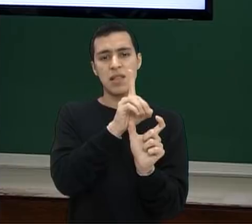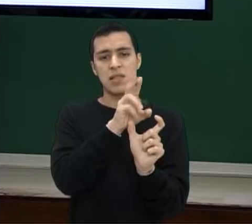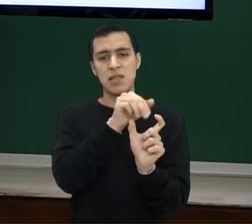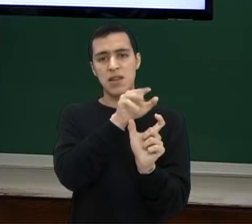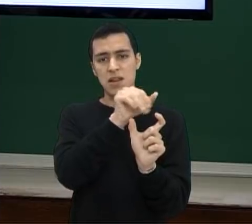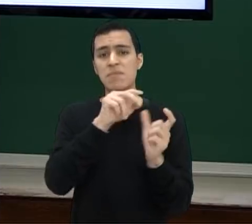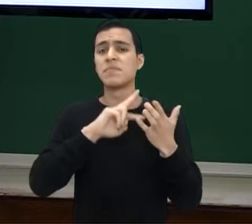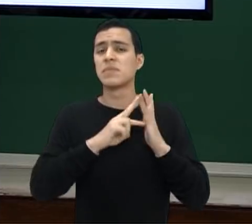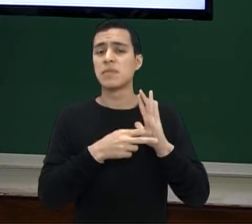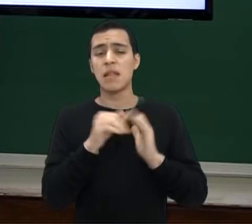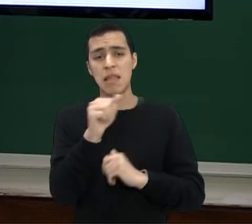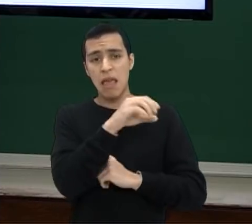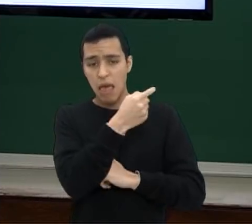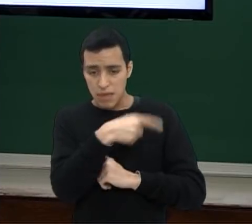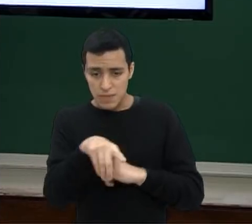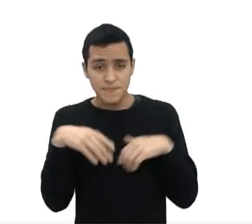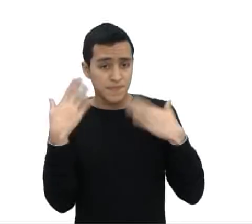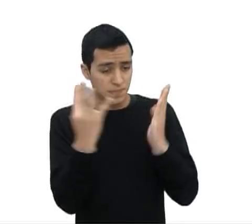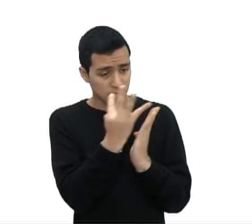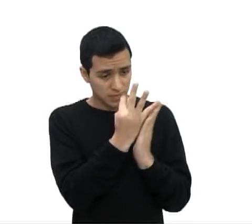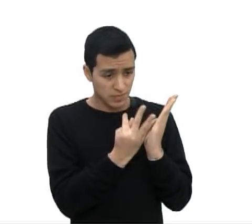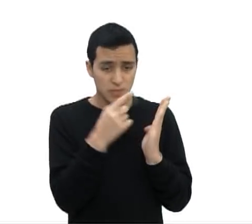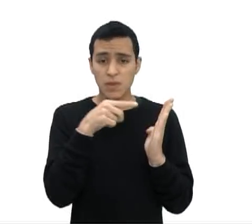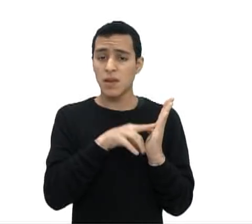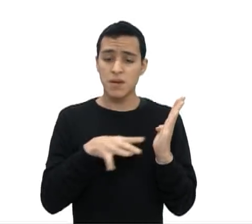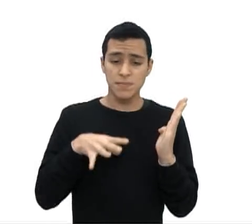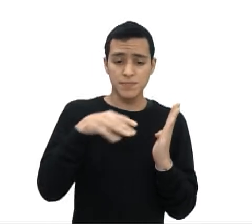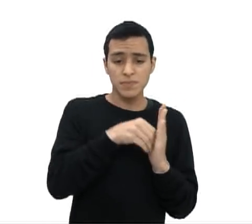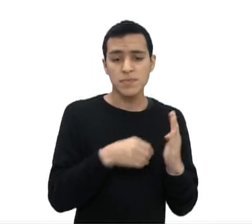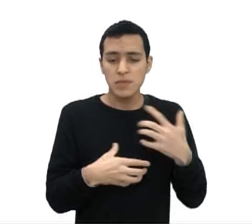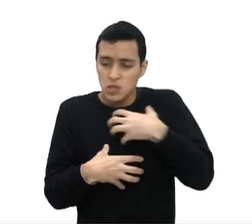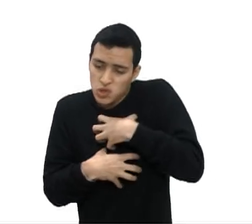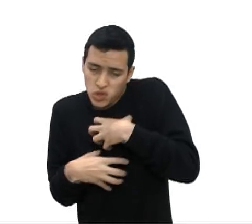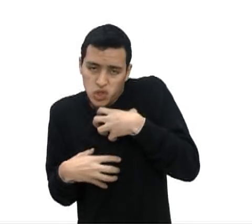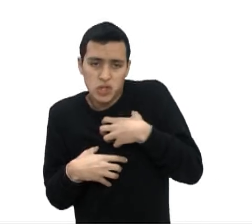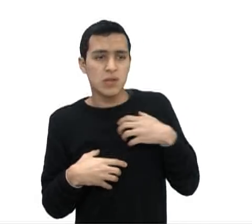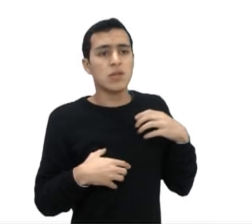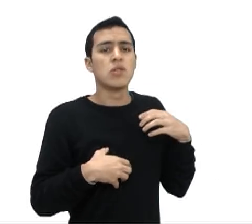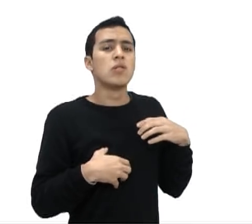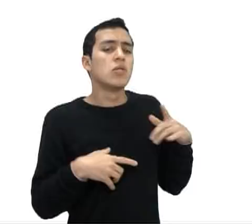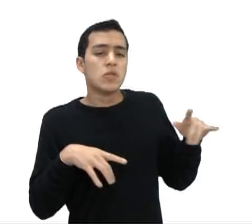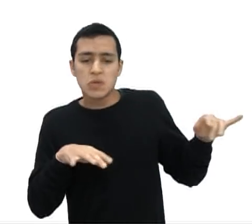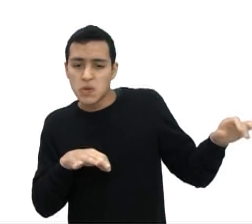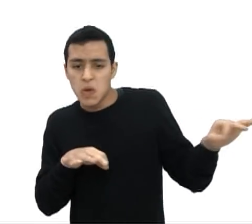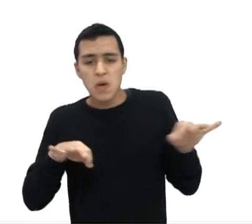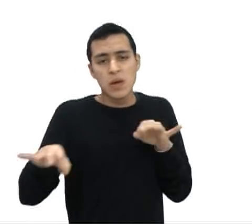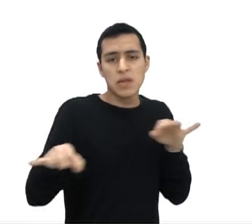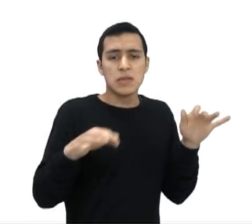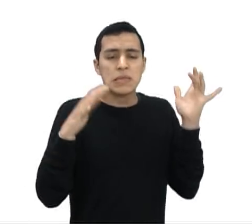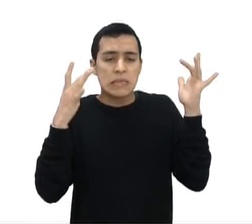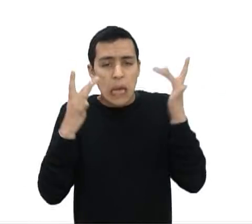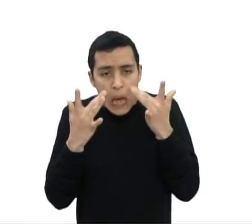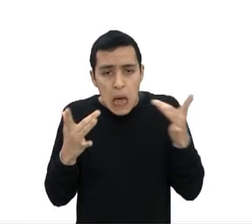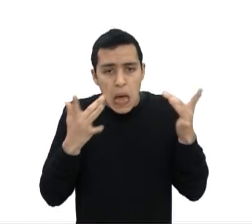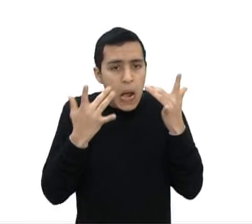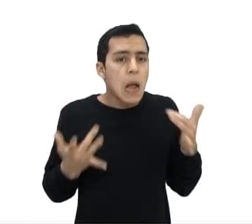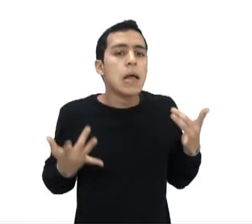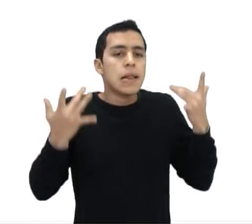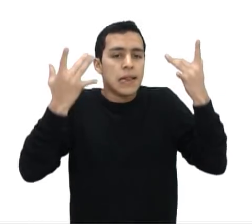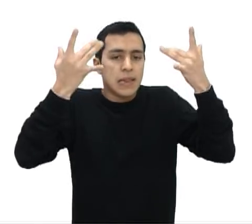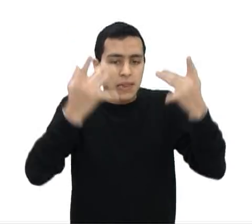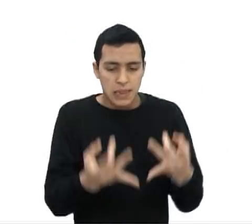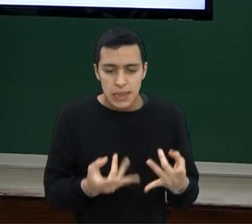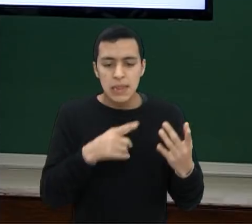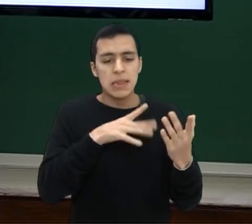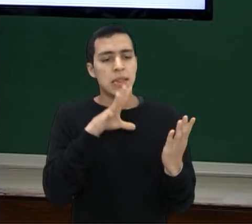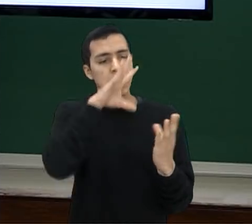ação. Então, o texto dramático, ele representa a ação e as situações de organização da peça, detalhadamente,